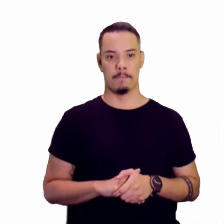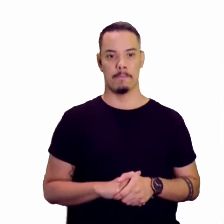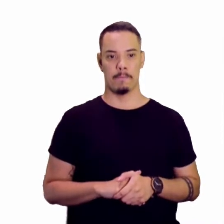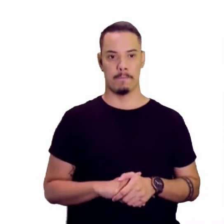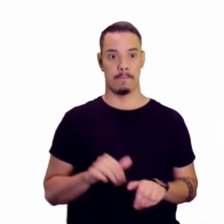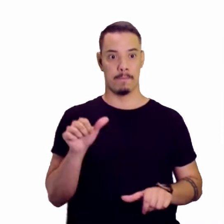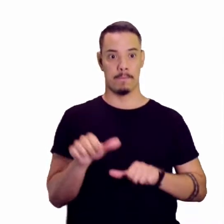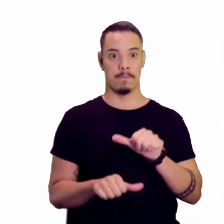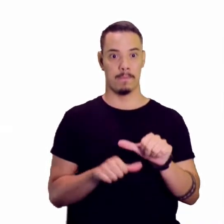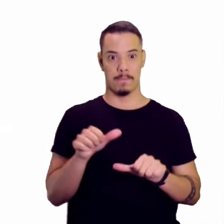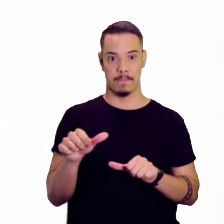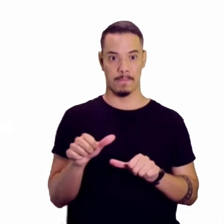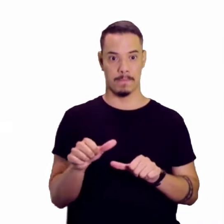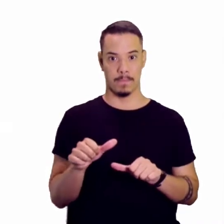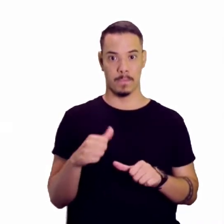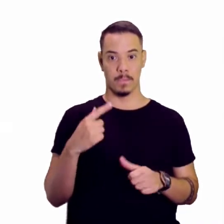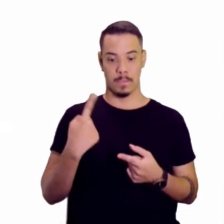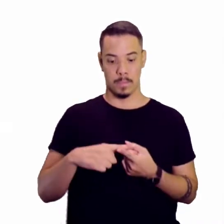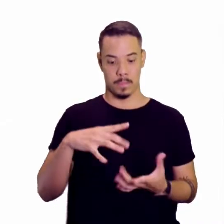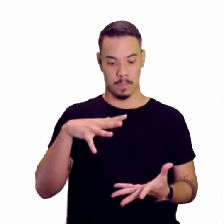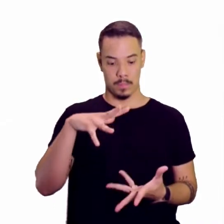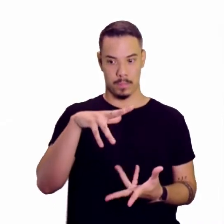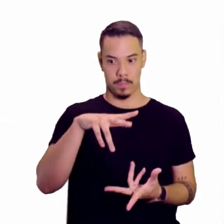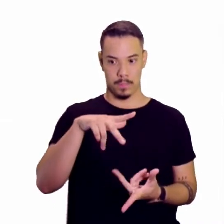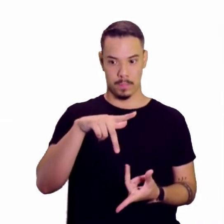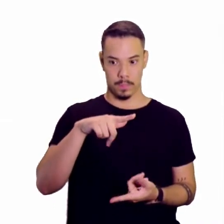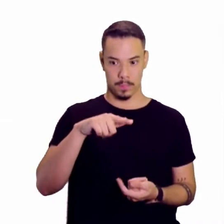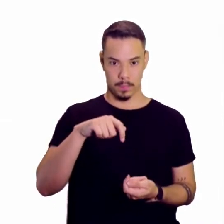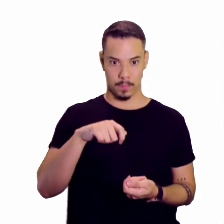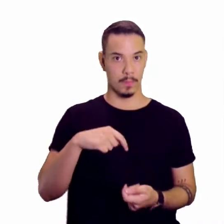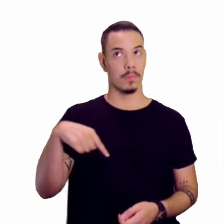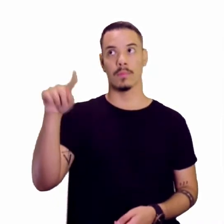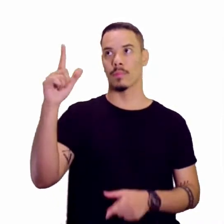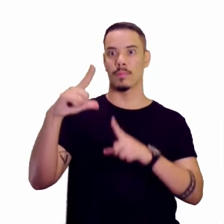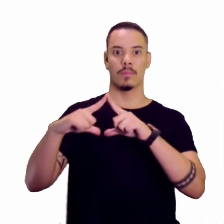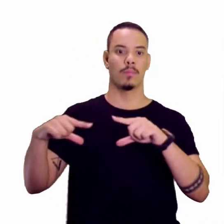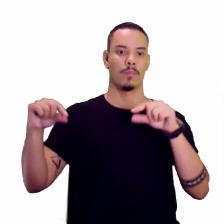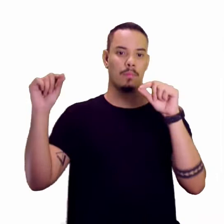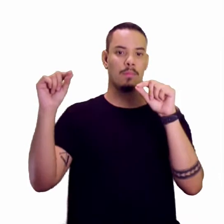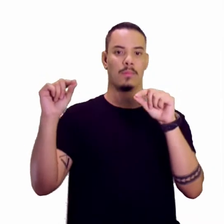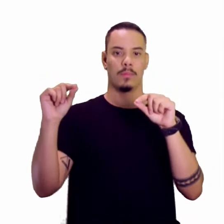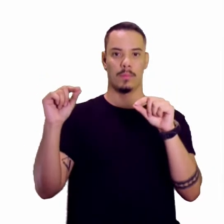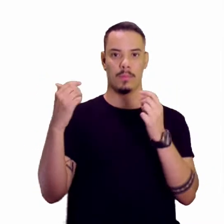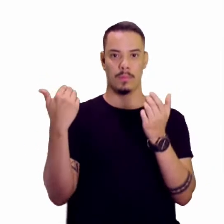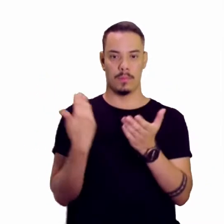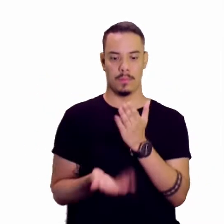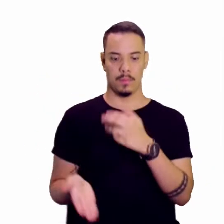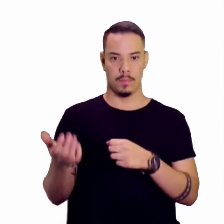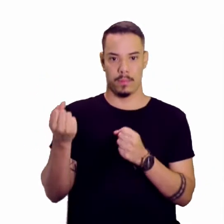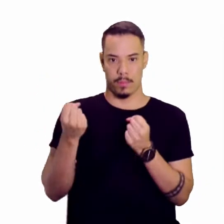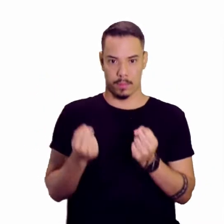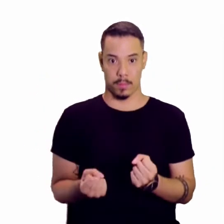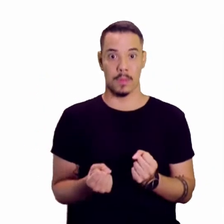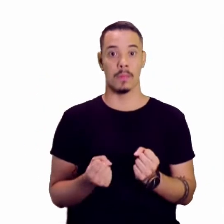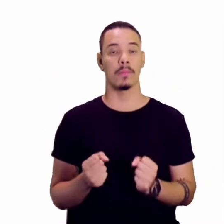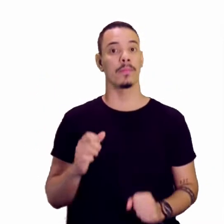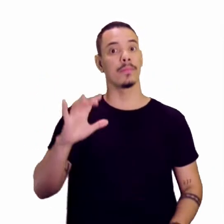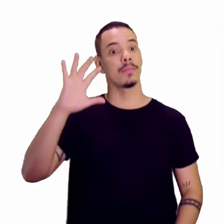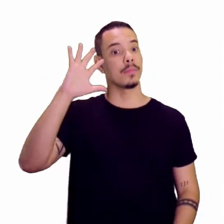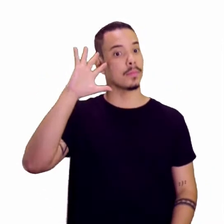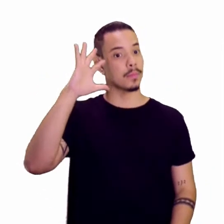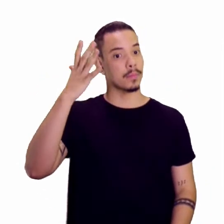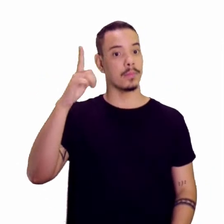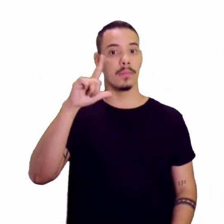de planeta. Saiu da Terra, não para um planeta, mas pode ir para a Lua, por exemplo. Será que perde peso? Aí ele fala que a solução pensada pelo